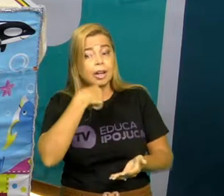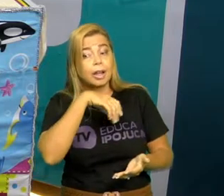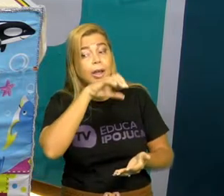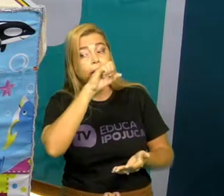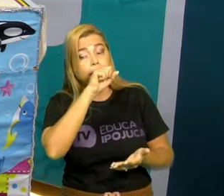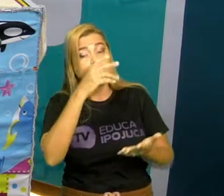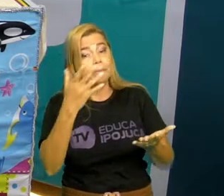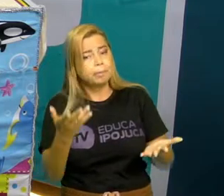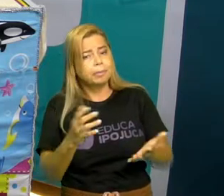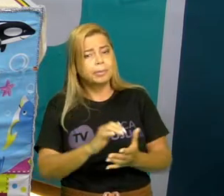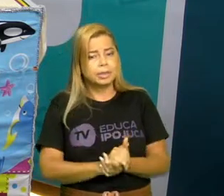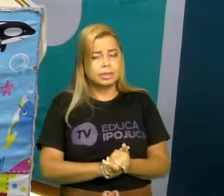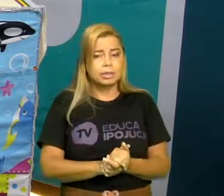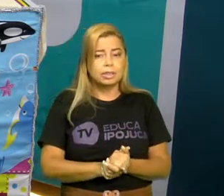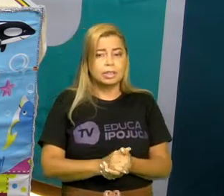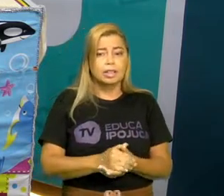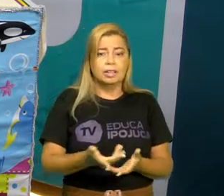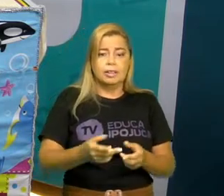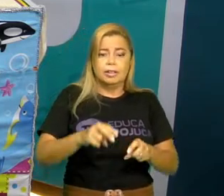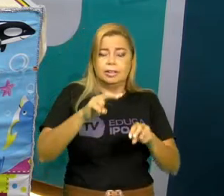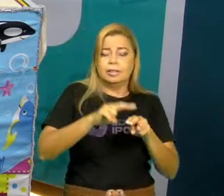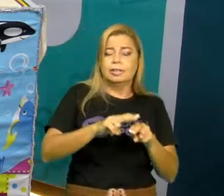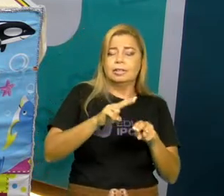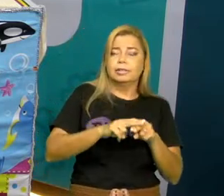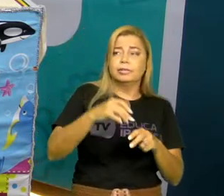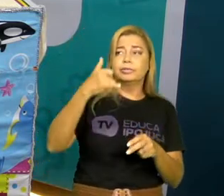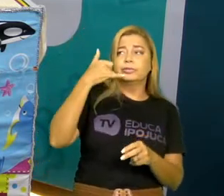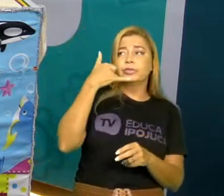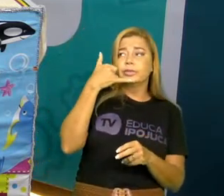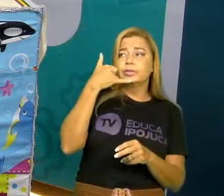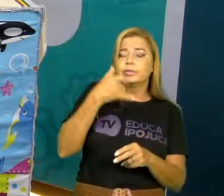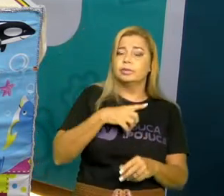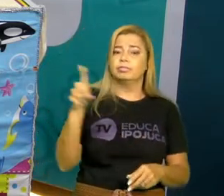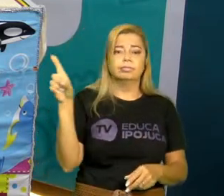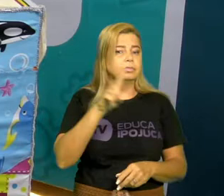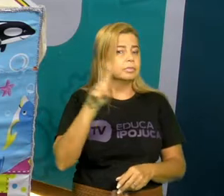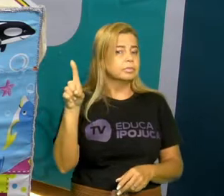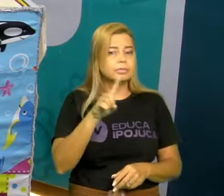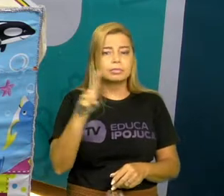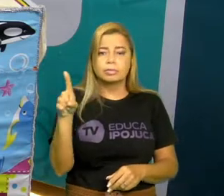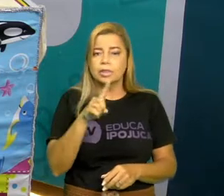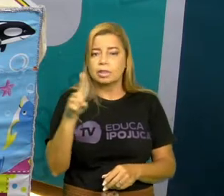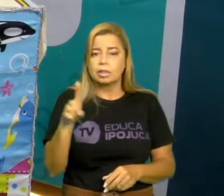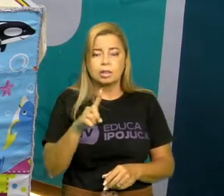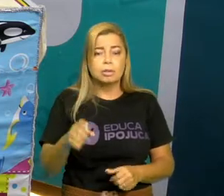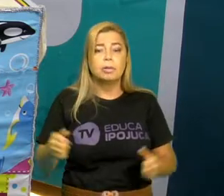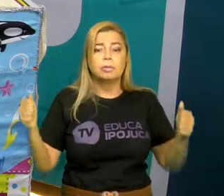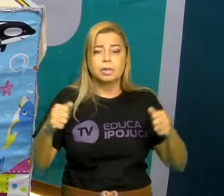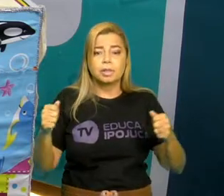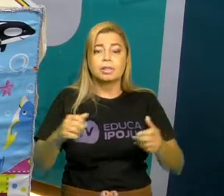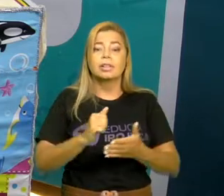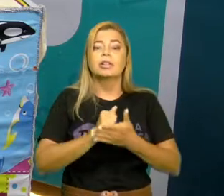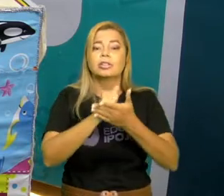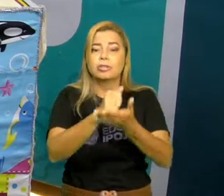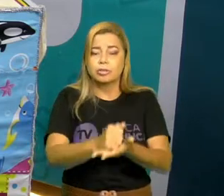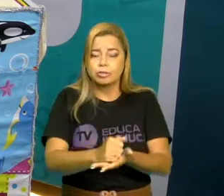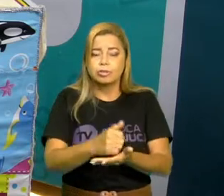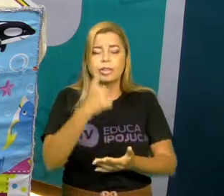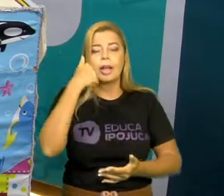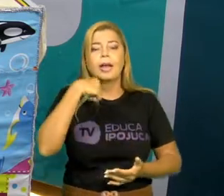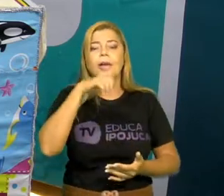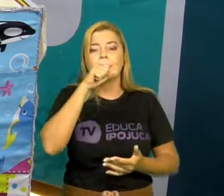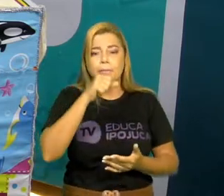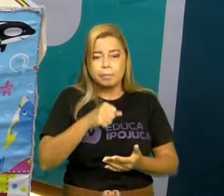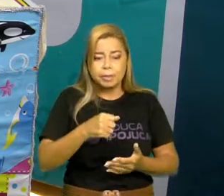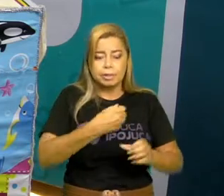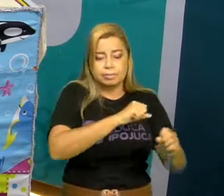só lá sentado com o telefone. Não, não, não. Tem que ajudar a mamãe a fazer o serviço de casa, exatamente, certo? Exatamente. Não